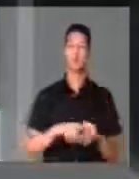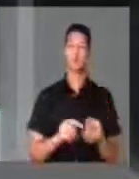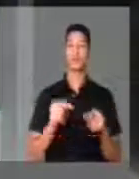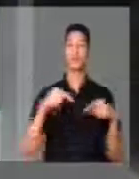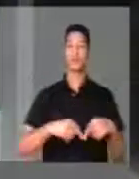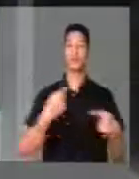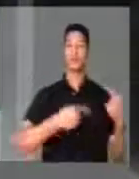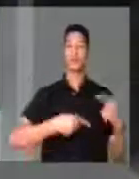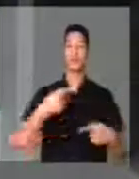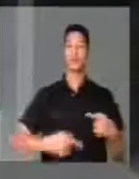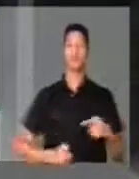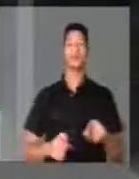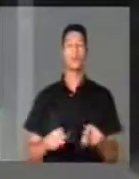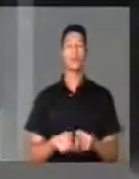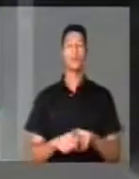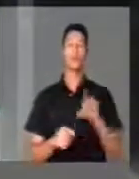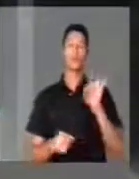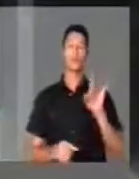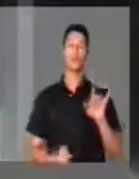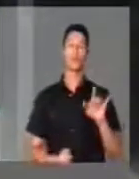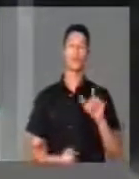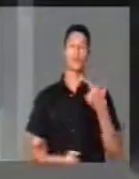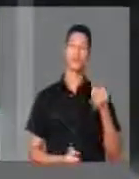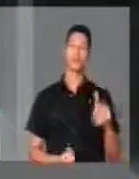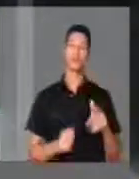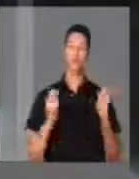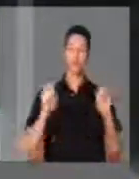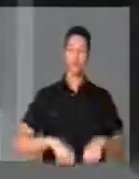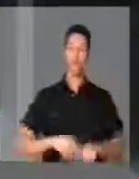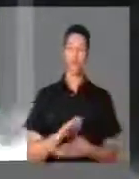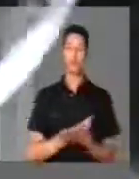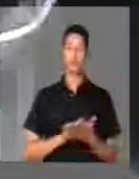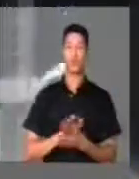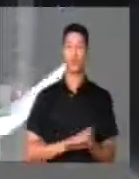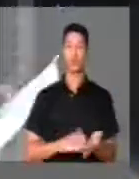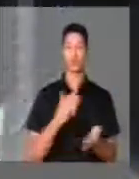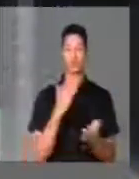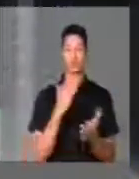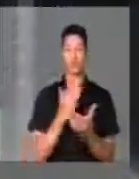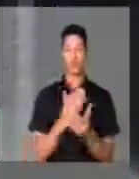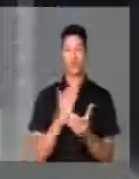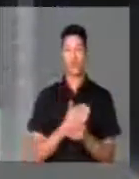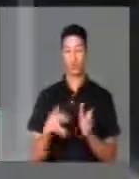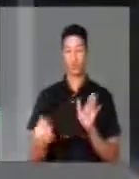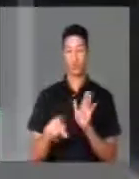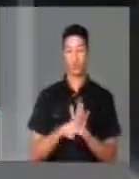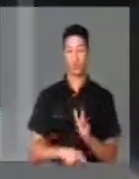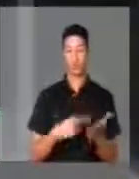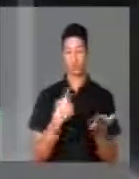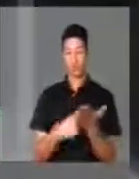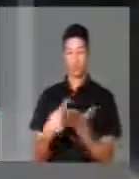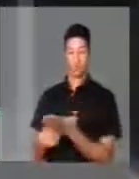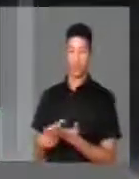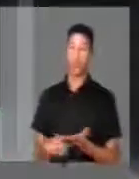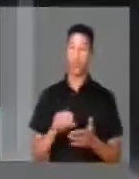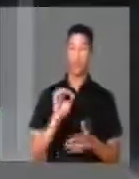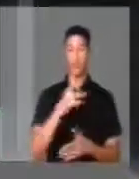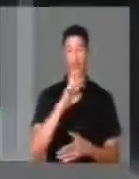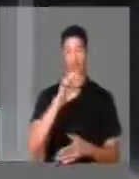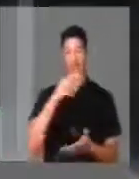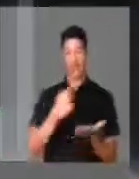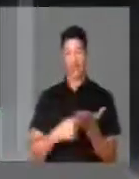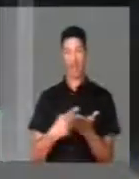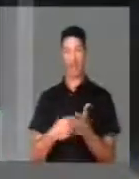estaríamos aqui debatendo, e tão somente, sem essas condicionantes, um processo de negociação ou